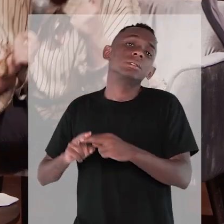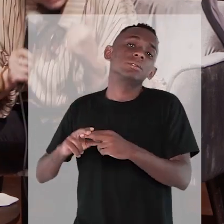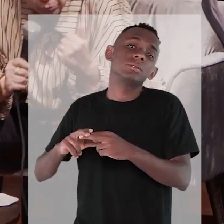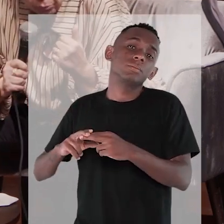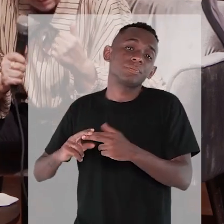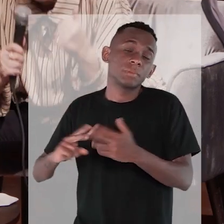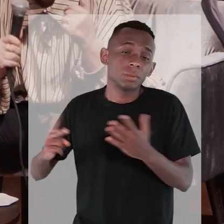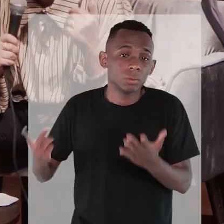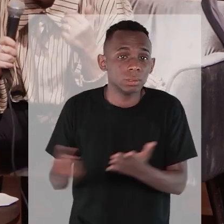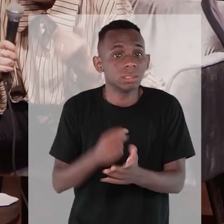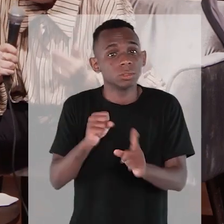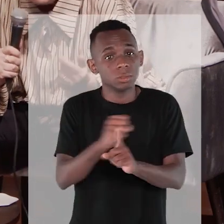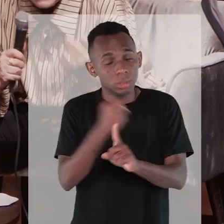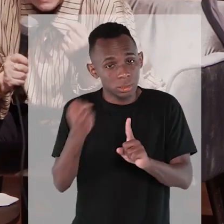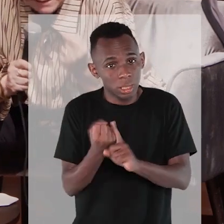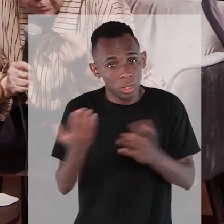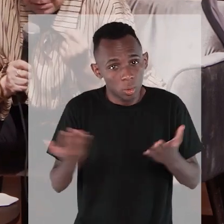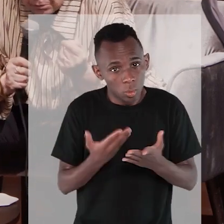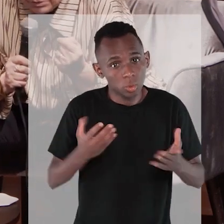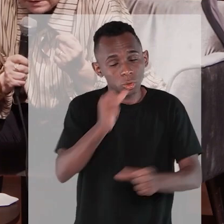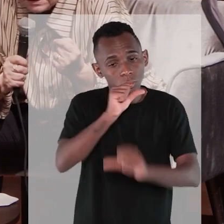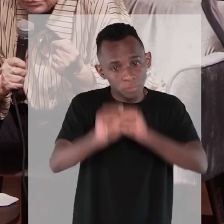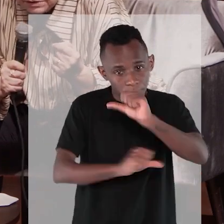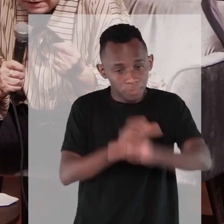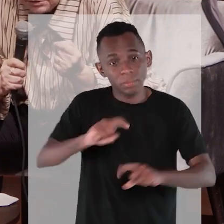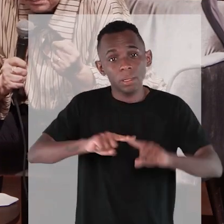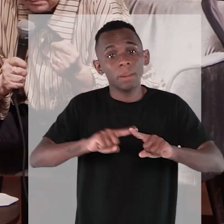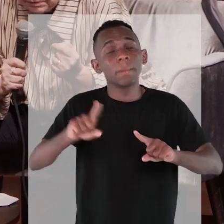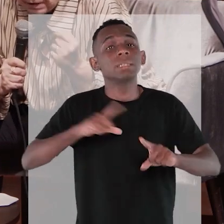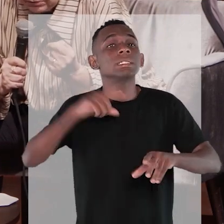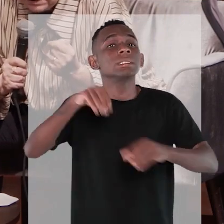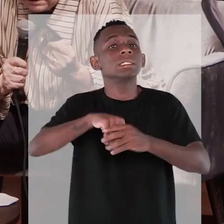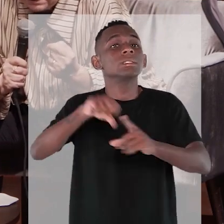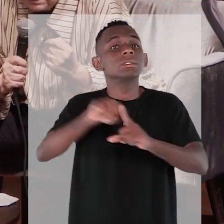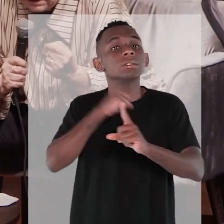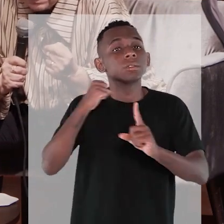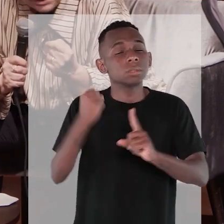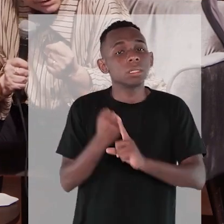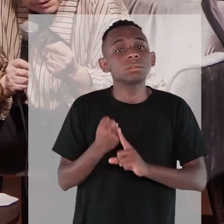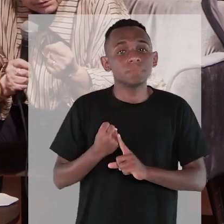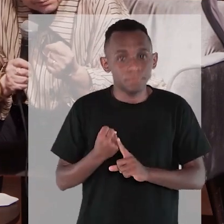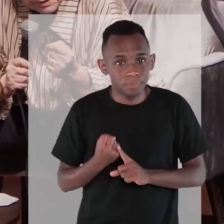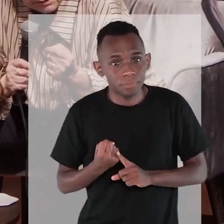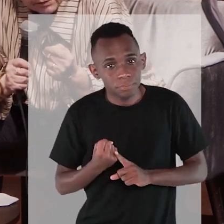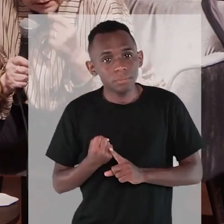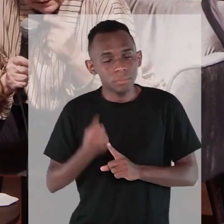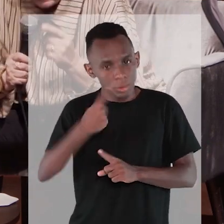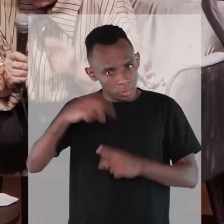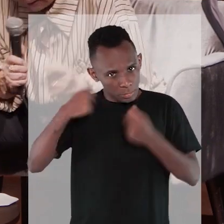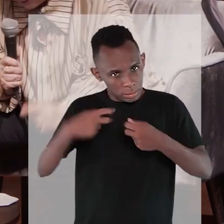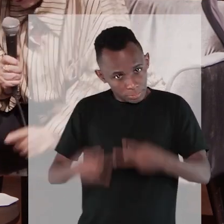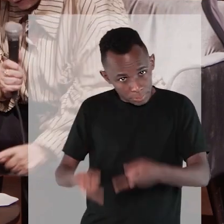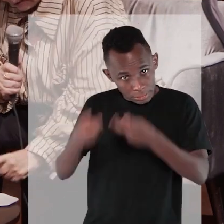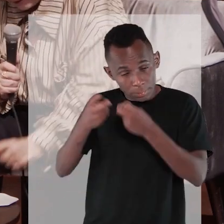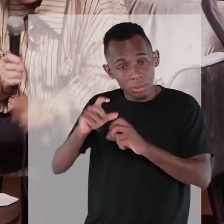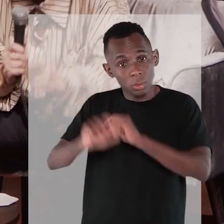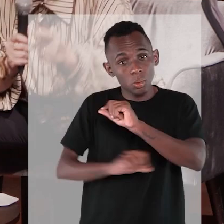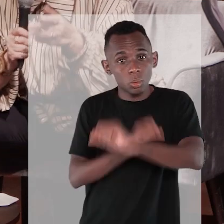da sociedade, concordo. Mas tem uma coisa na sociedade que a gente tem que observar,